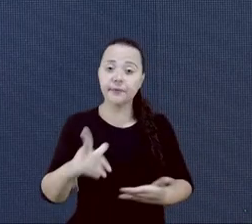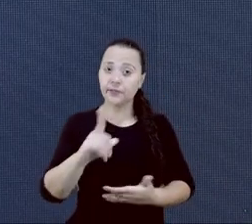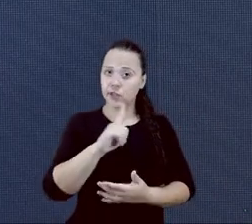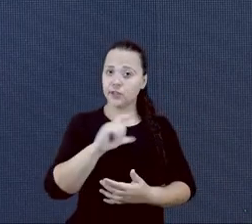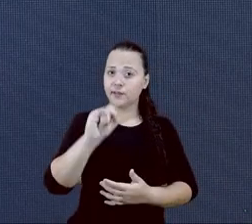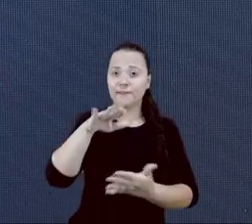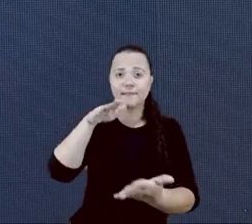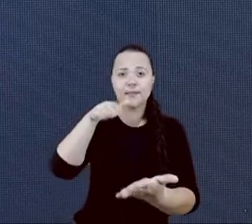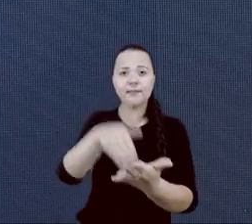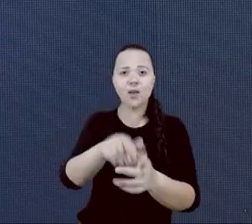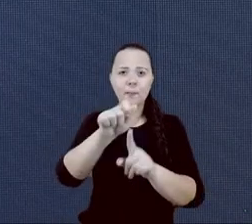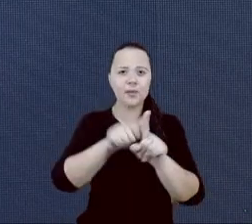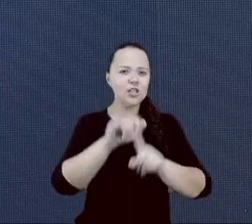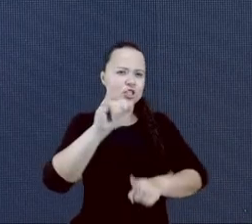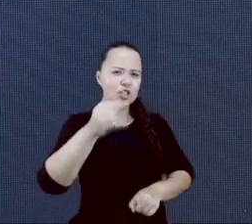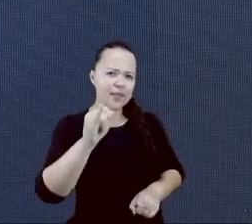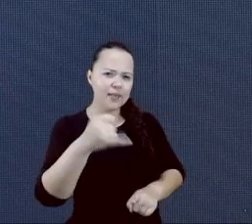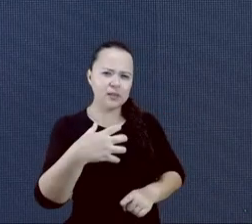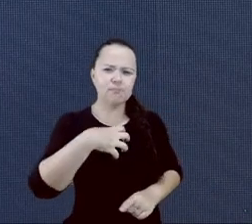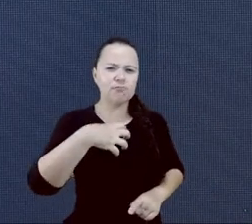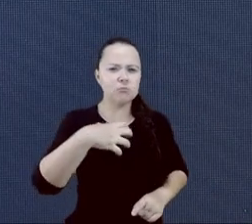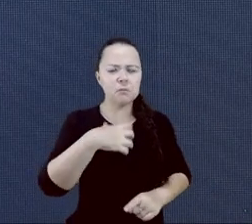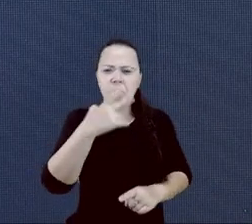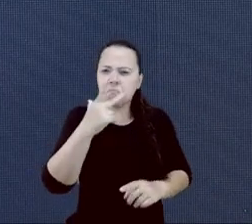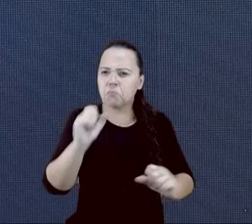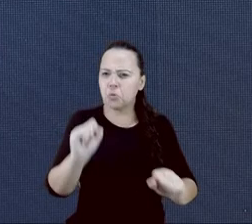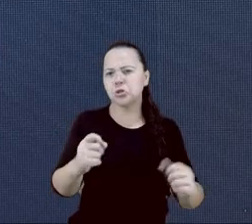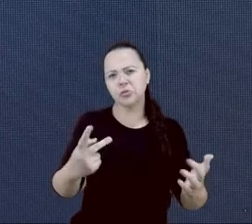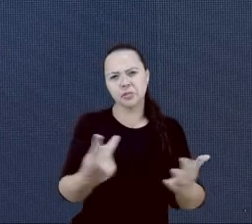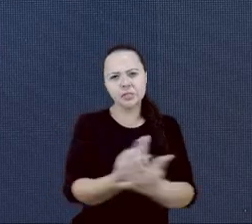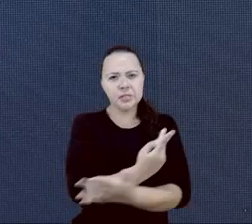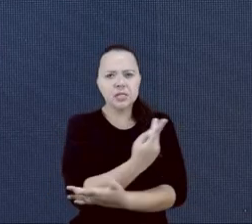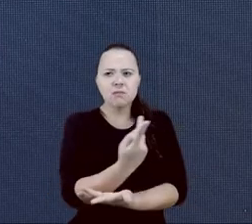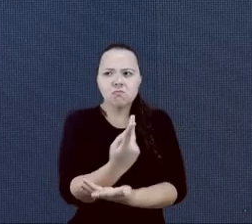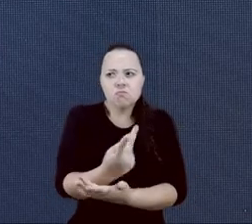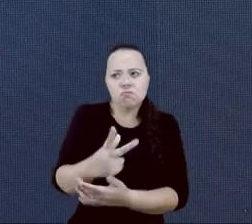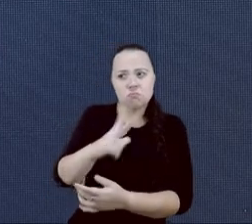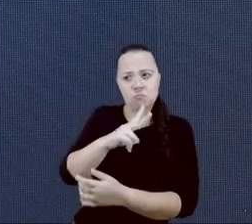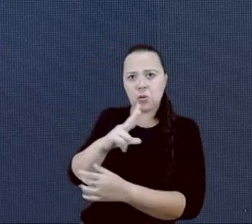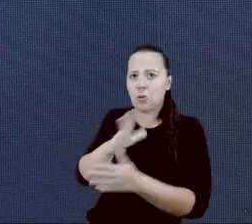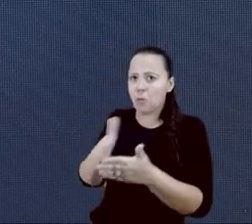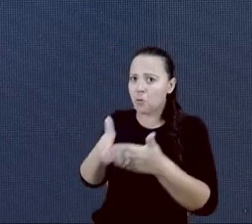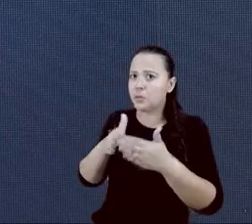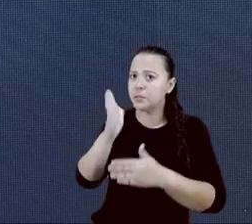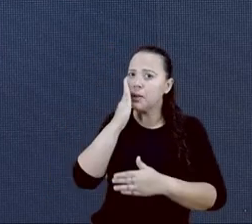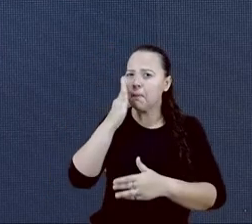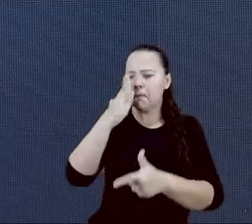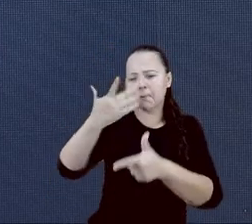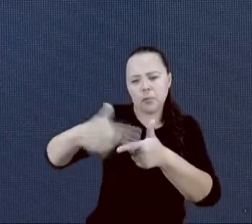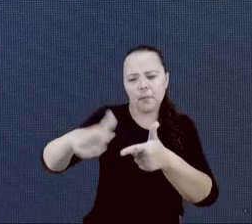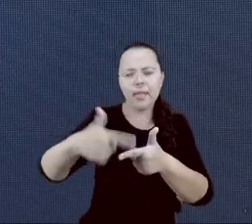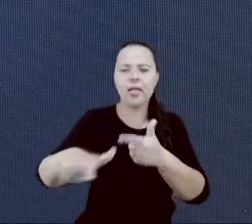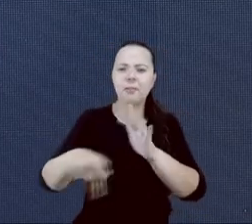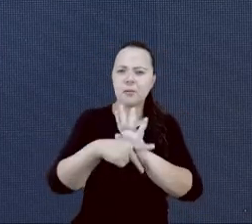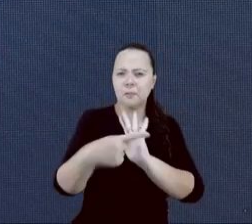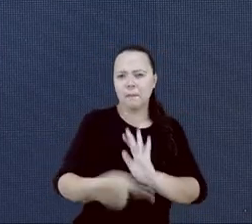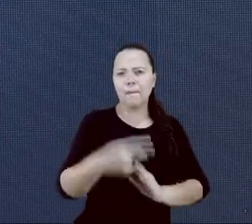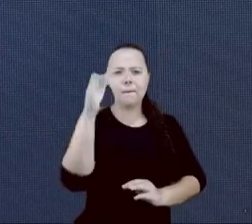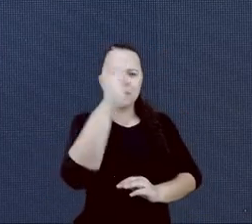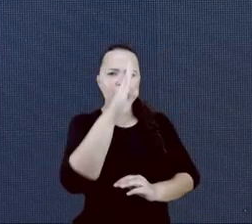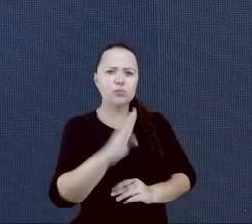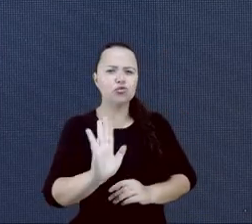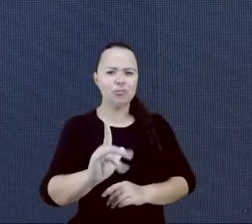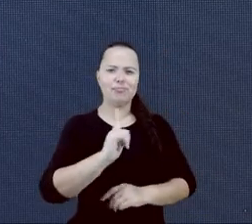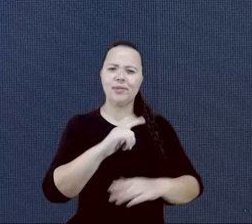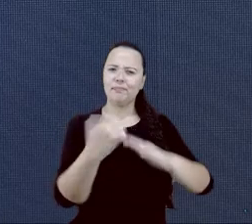janeiro uma certa sensação de que aquilo podia ser de fato um evento isolado você tinha os problemas e as virtudes que o Brasil já tem as empresas já tem e que a